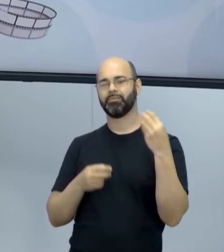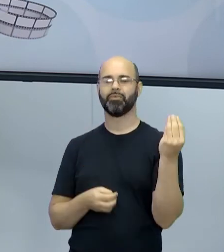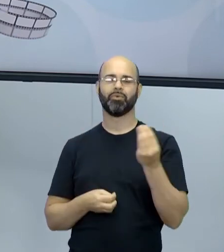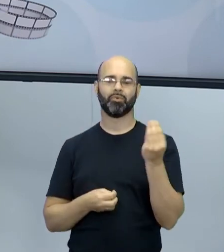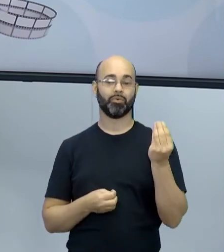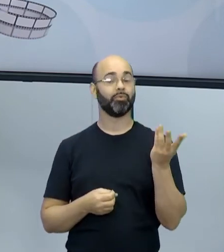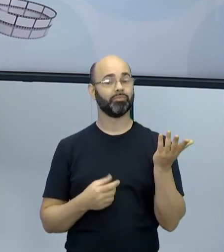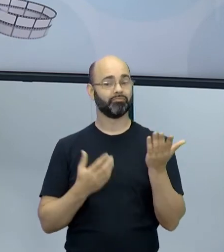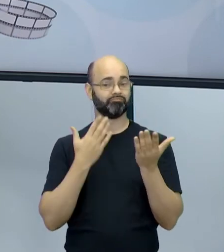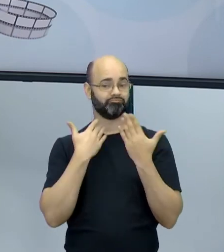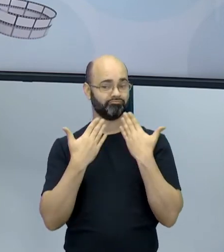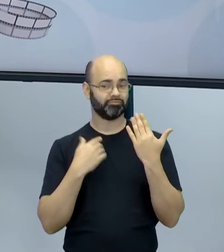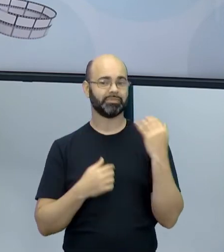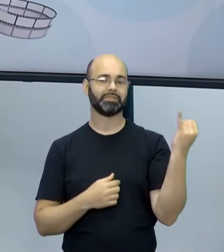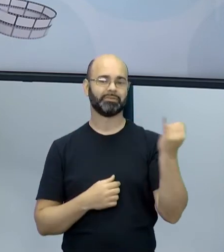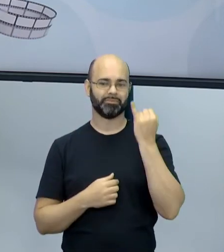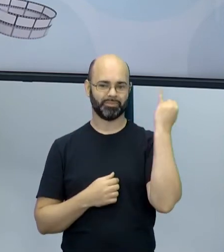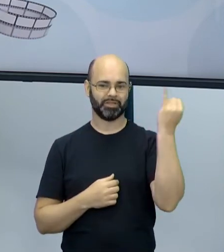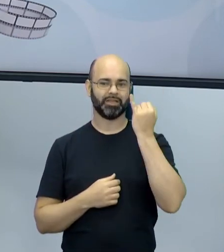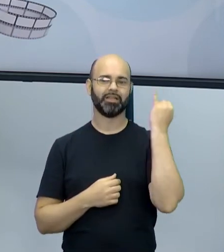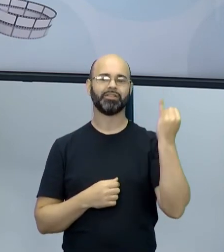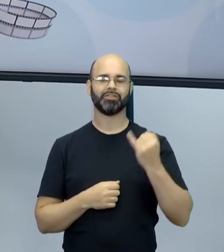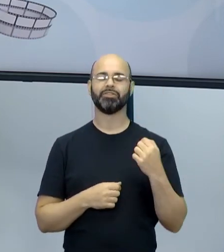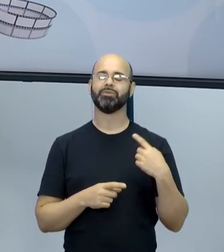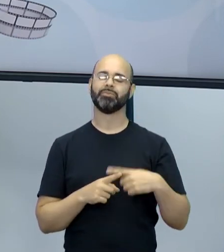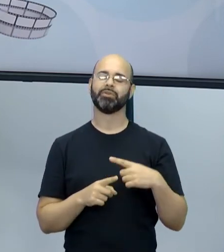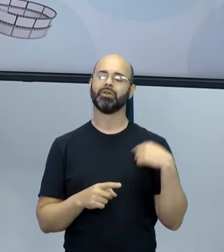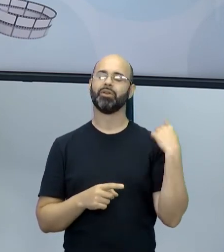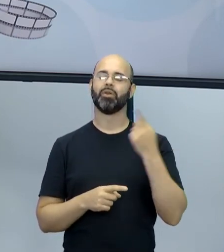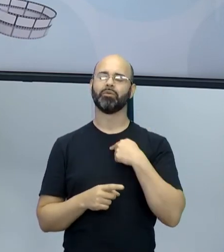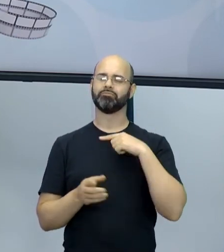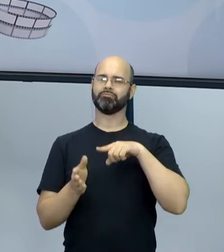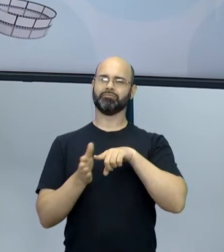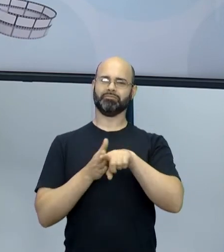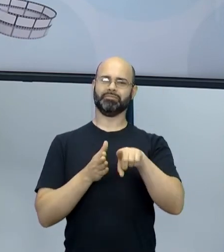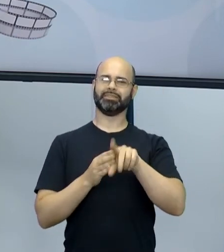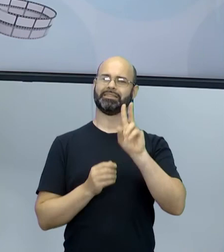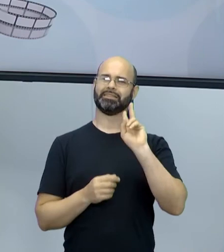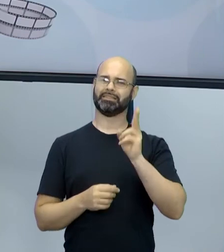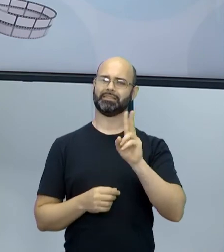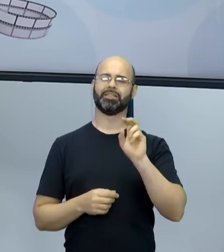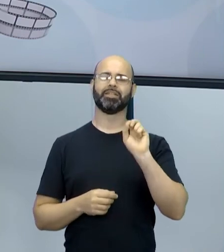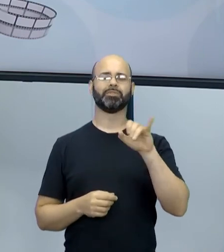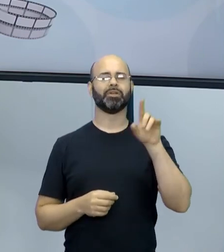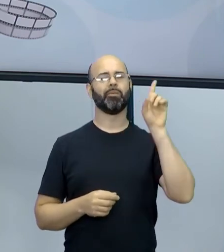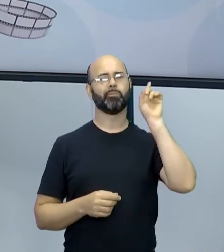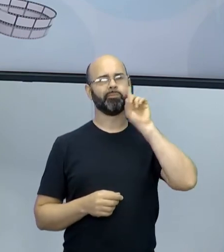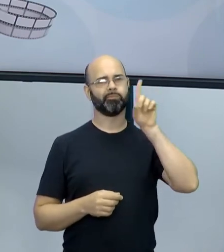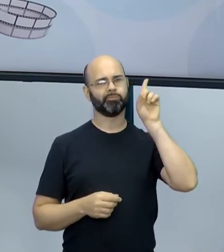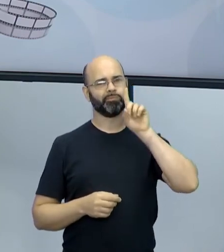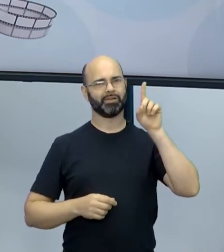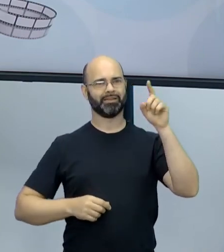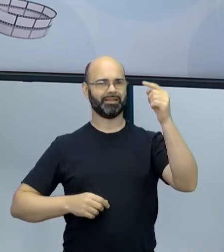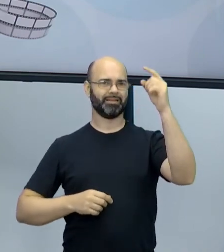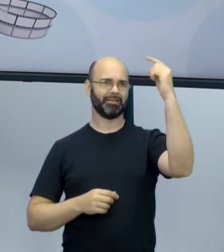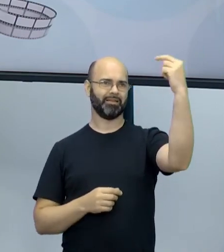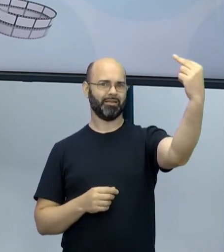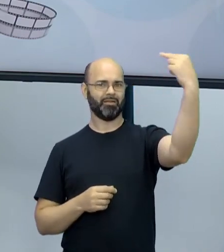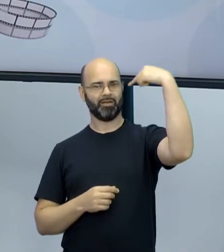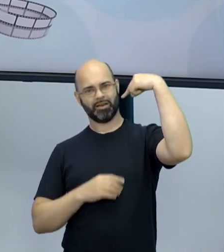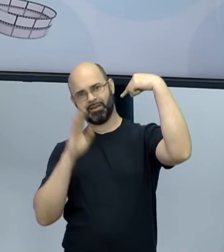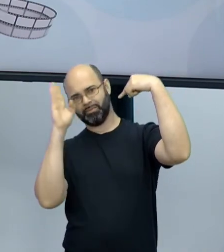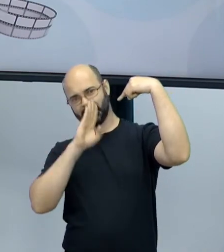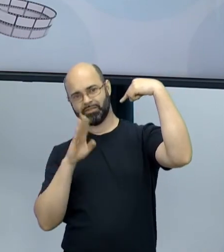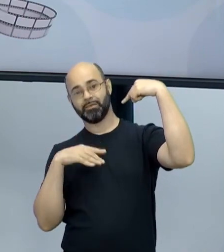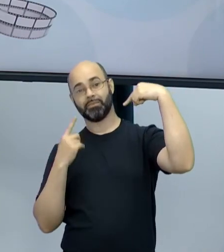debate é importante. Porque a gente questiona sempre quando algum filme norte-americano retrata o Brasil. Mas quando